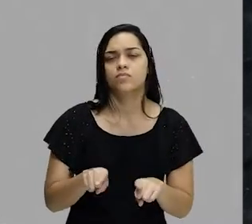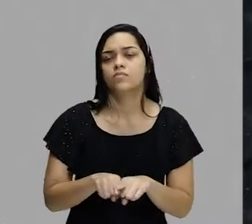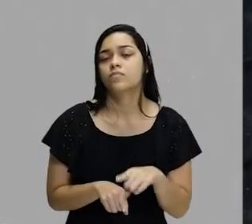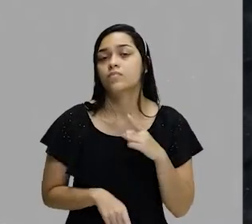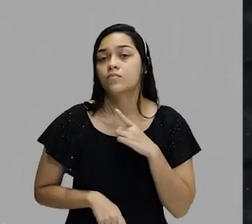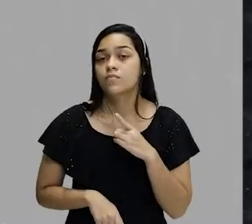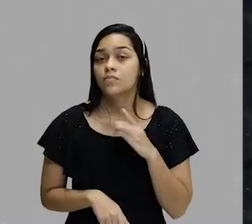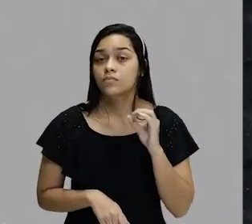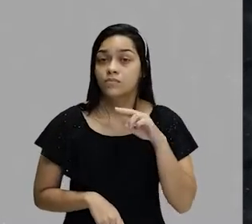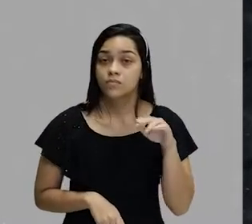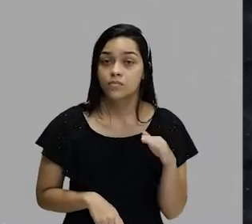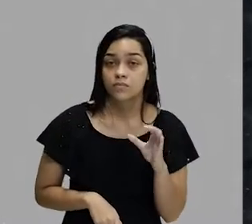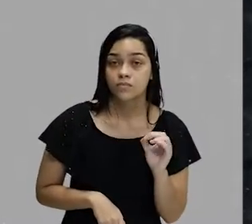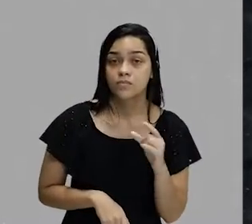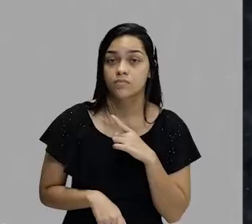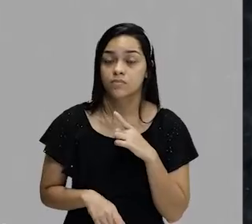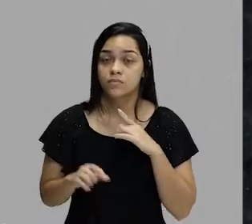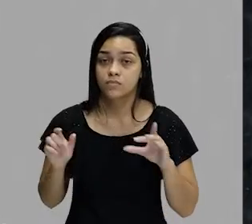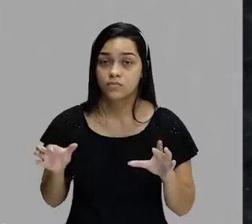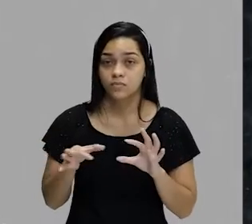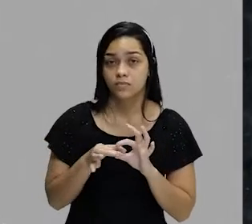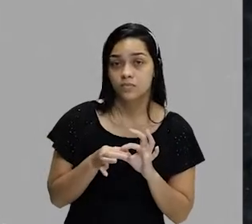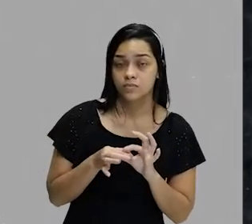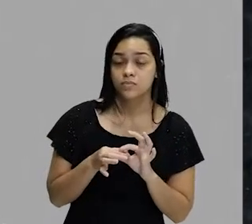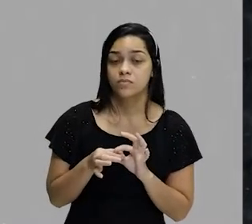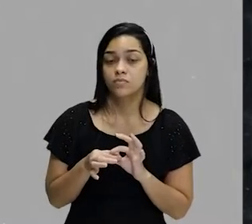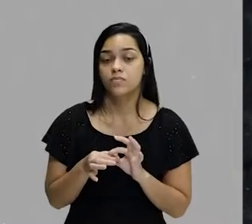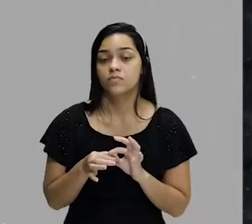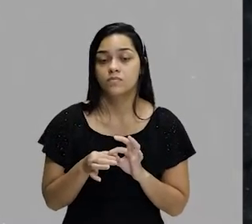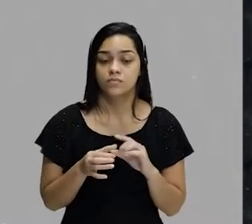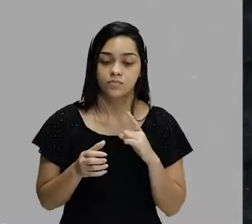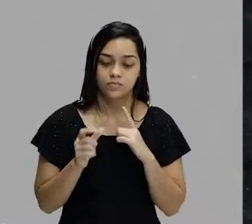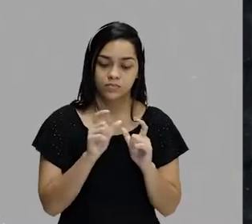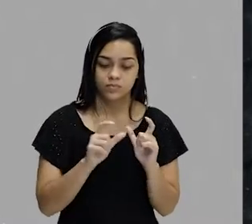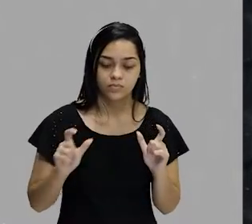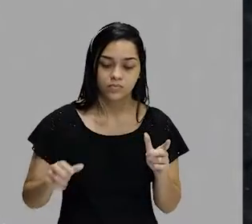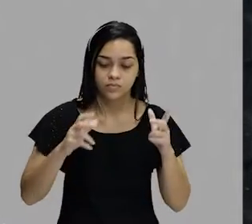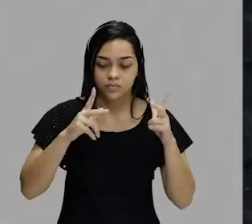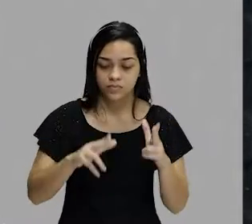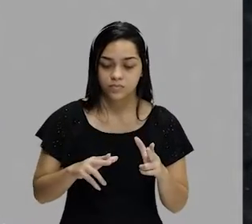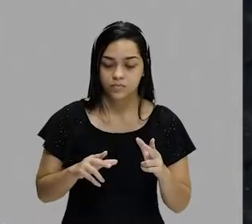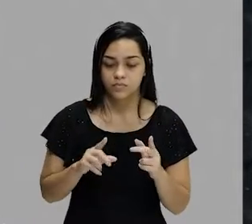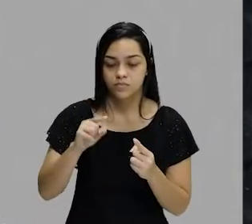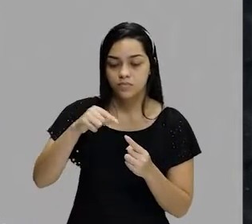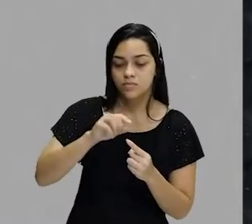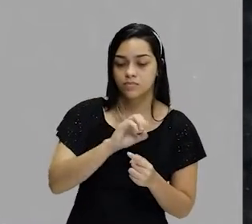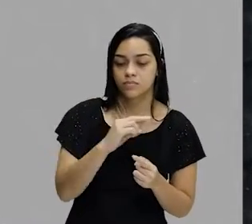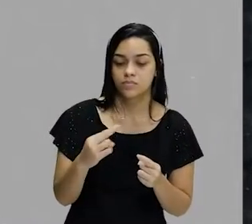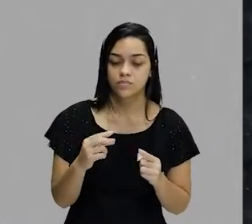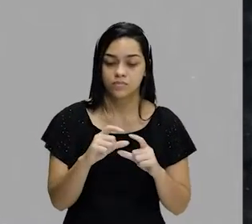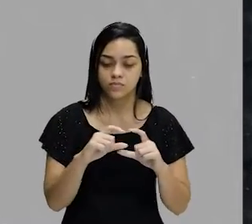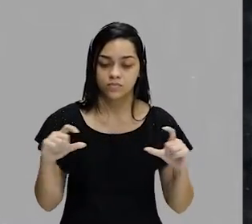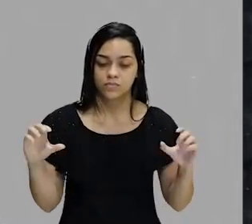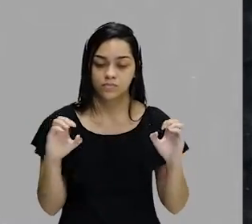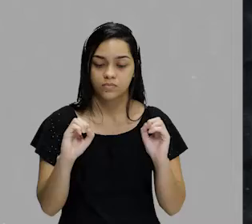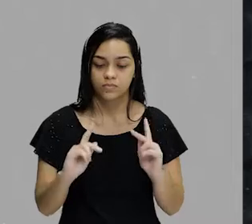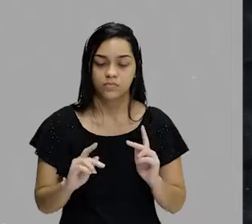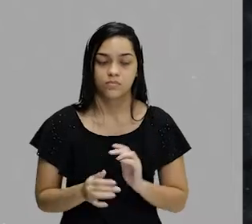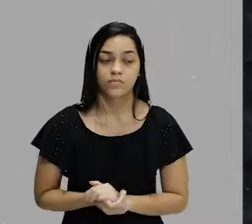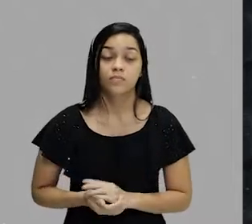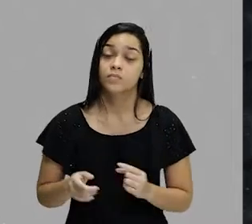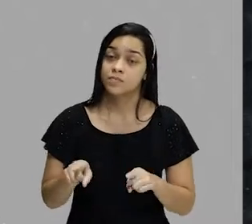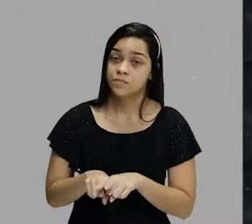é conjunção, síndeto liga, une palavras de mesma função sintática ou orações, certo?